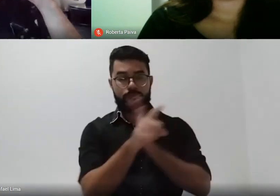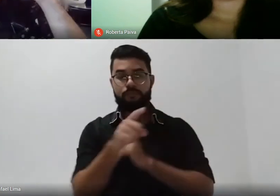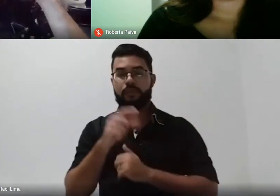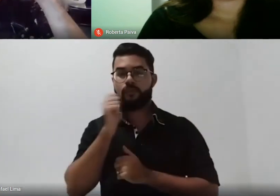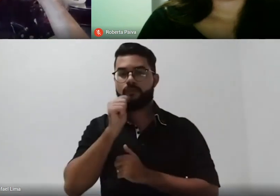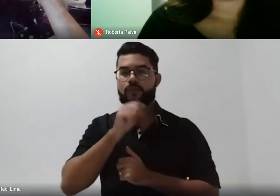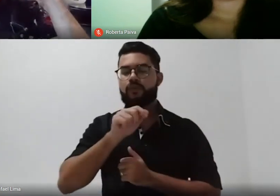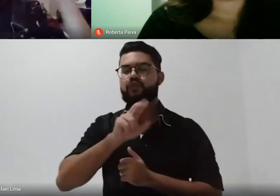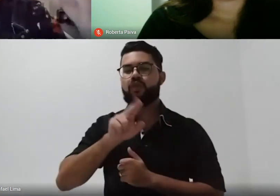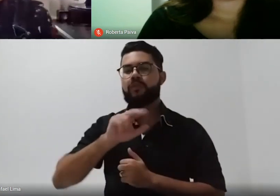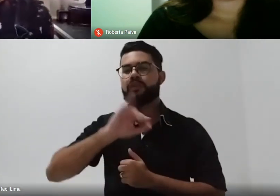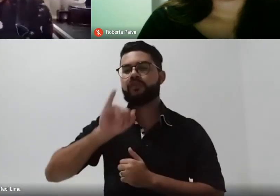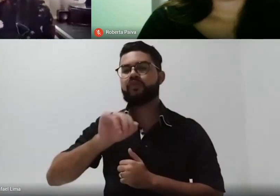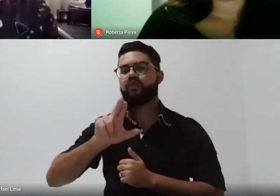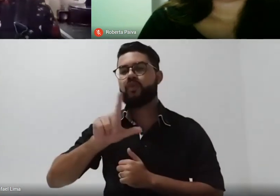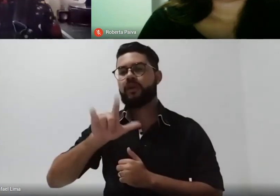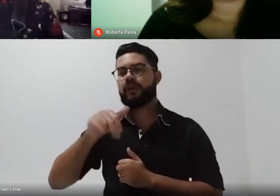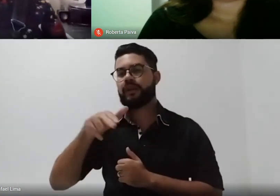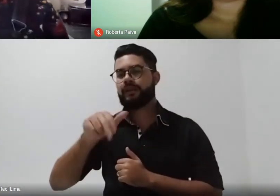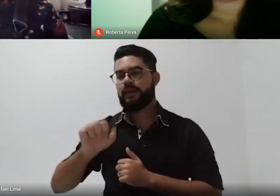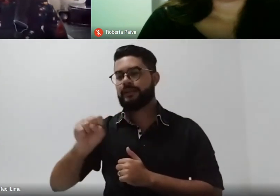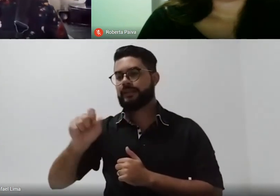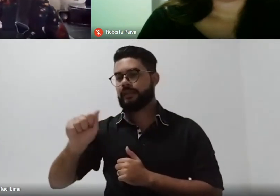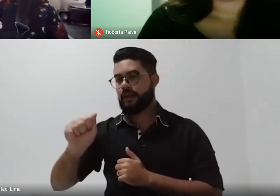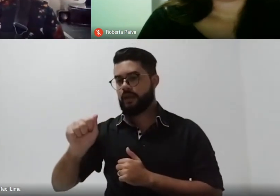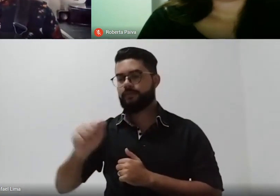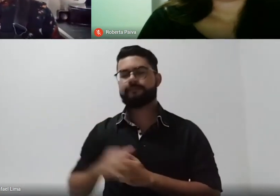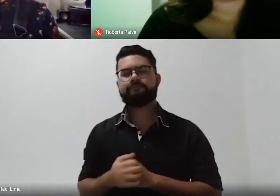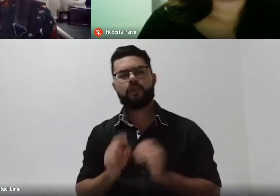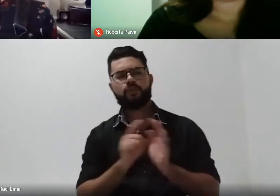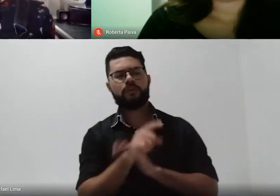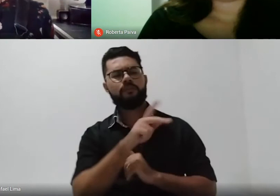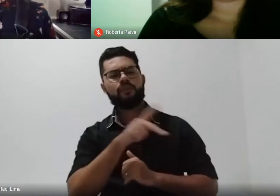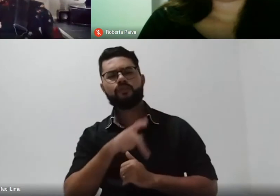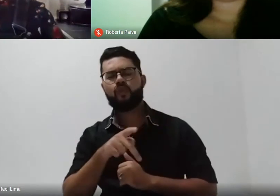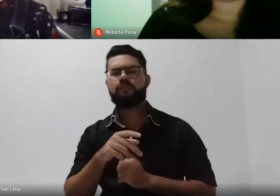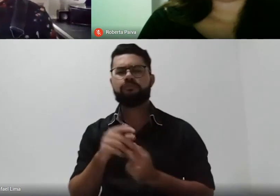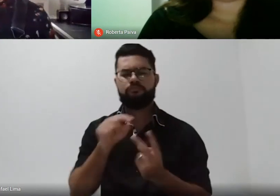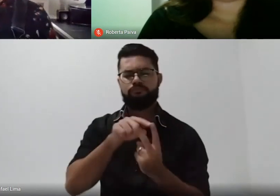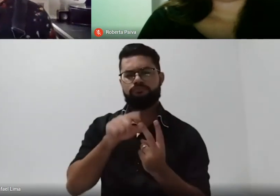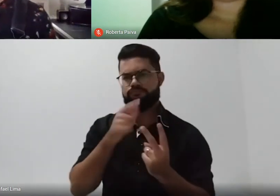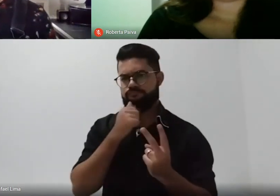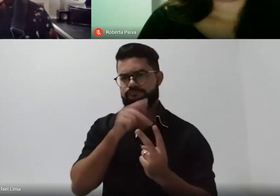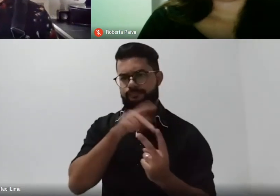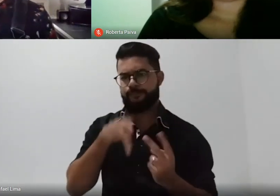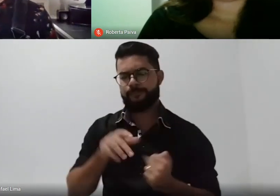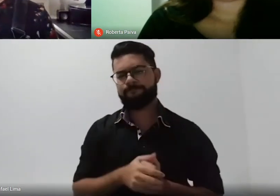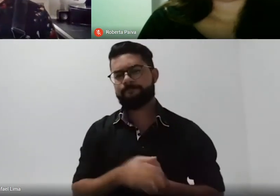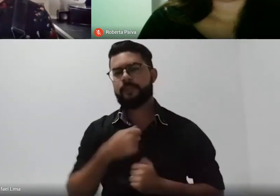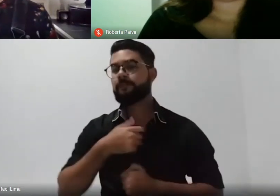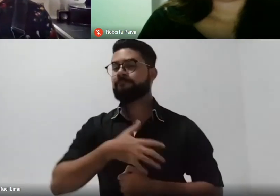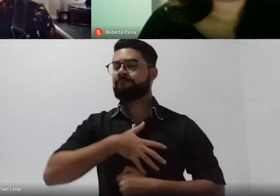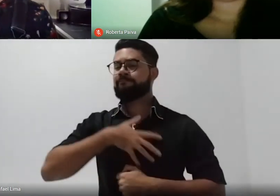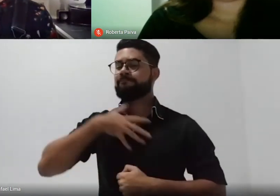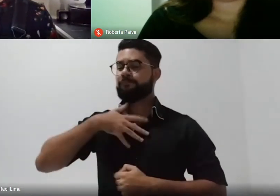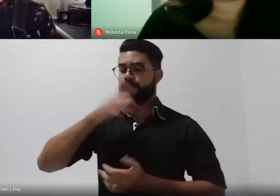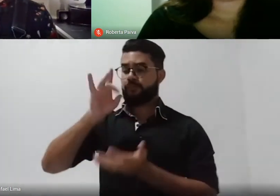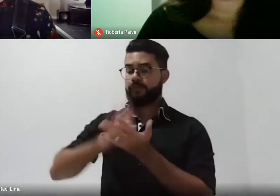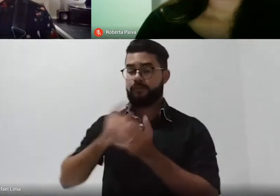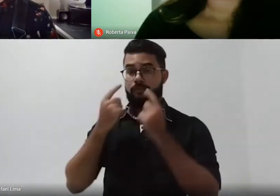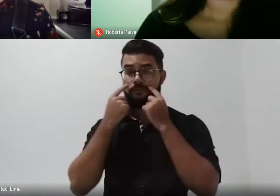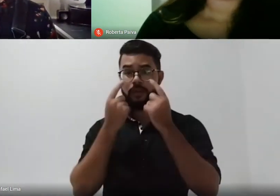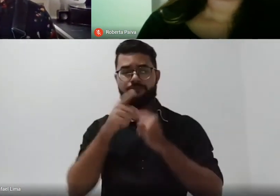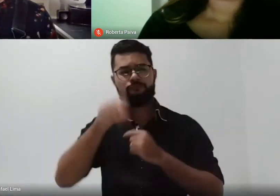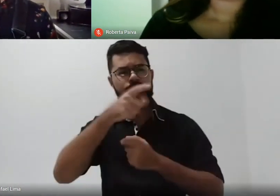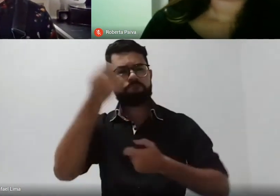você. Professor Rinaldo, assim como o professor Antônio, é um prazer ouvir vocês e